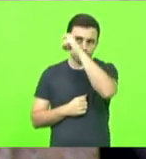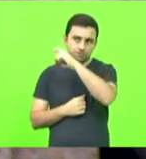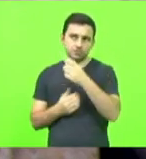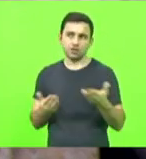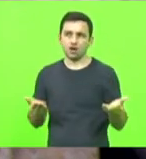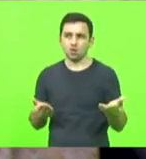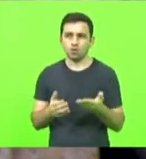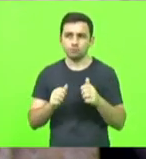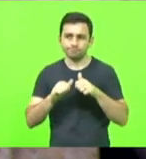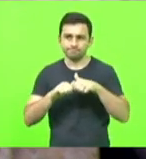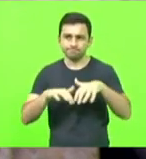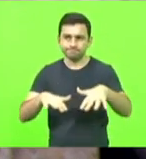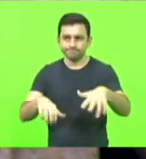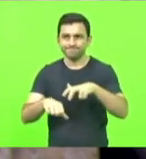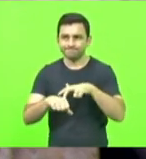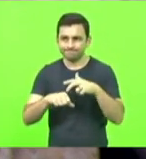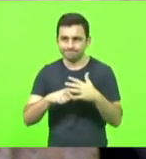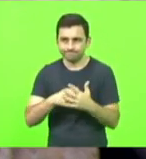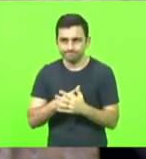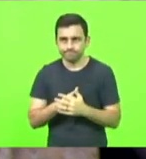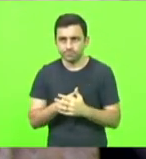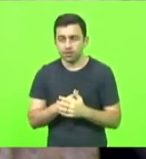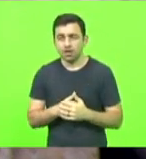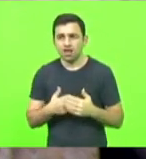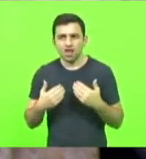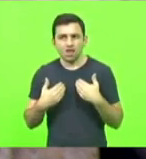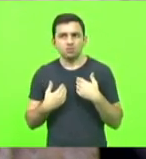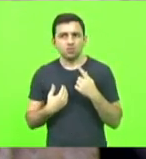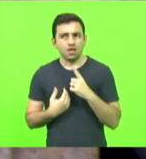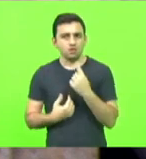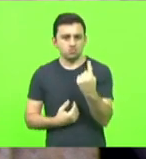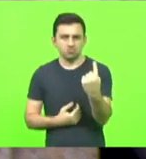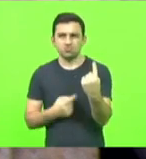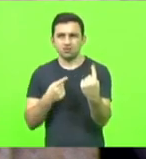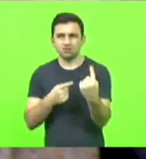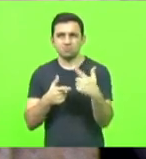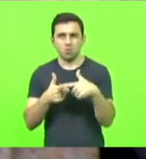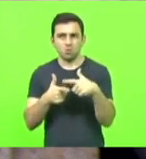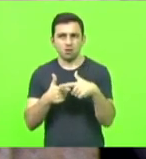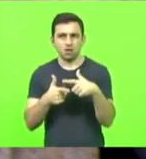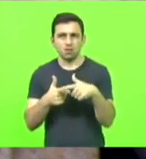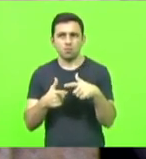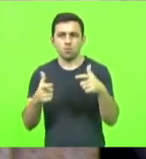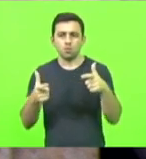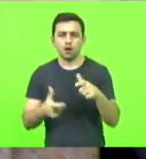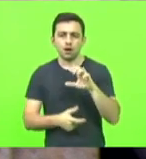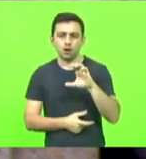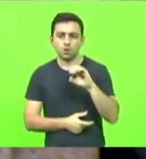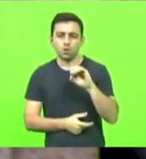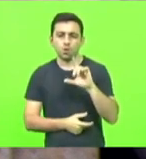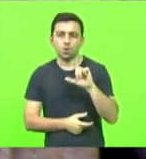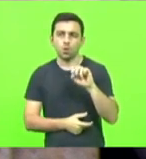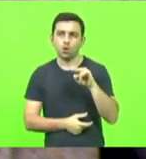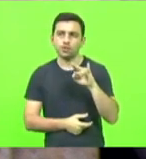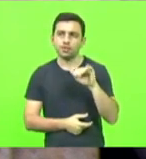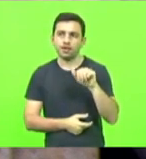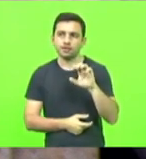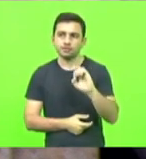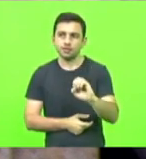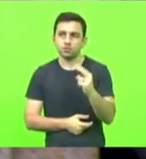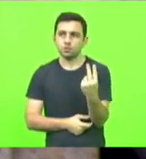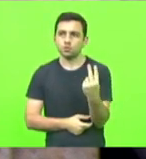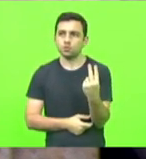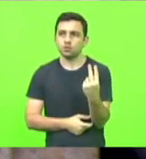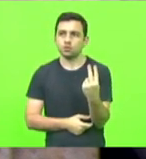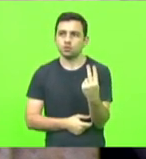aqui, mas tem um caso que me chamou a atenção e muito me sensibilizou, que é os meus amigos da colônia Z02, lá de